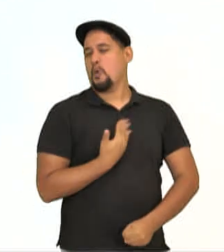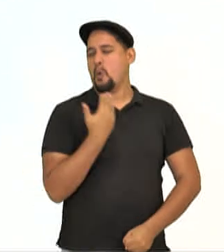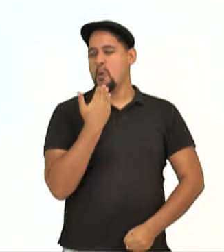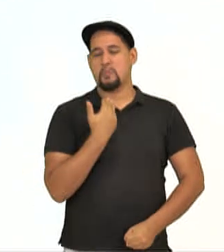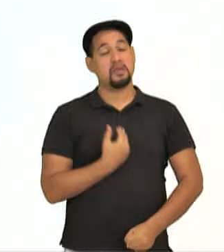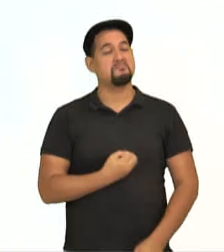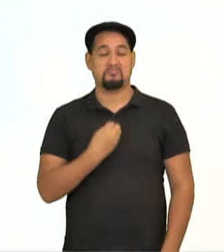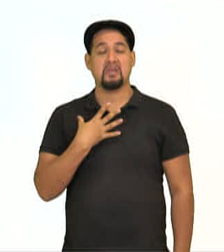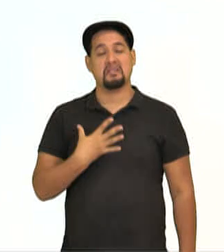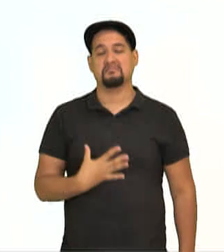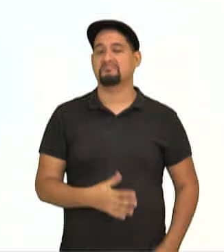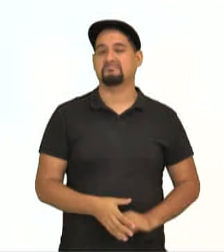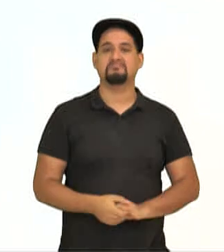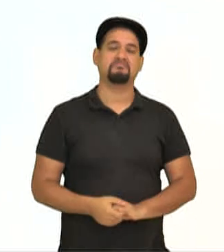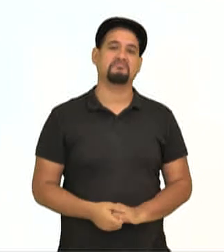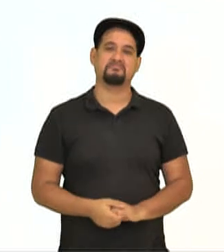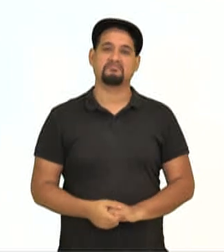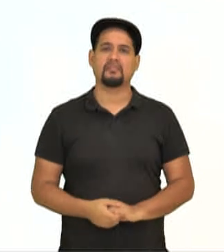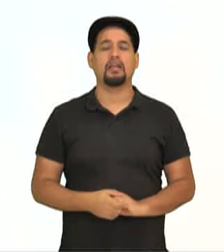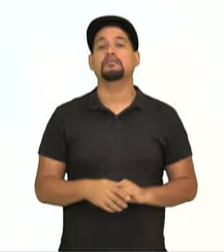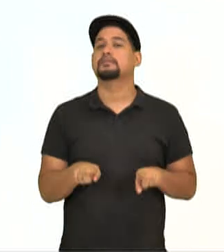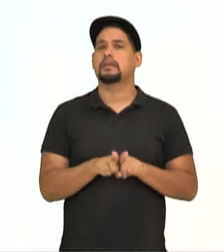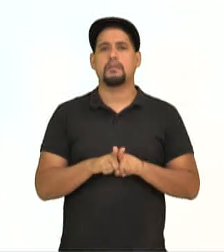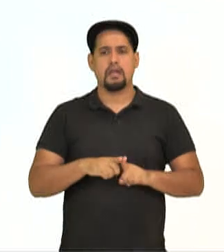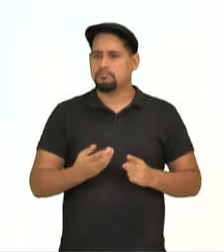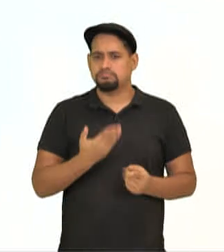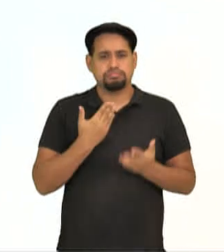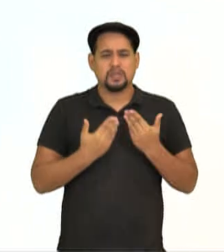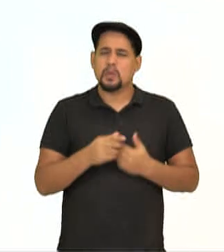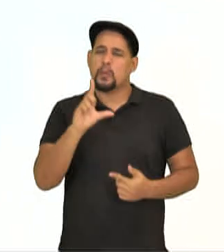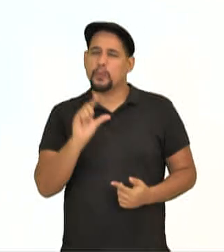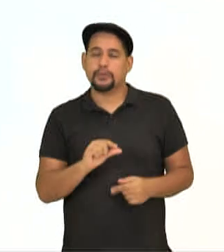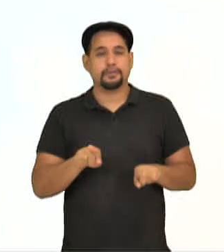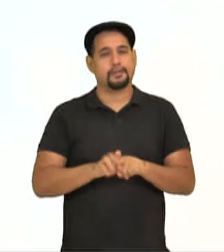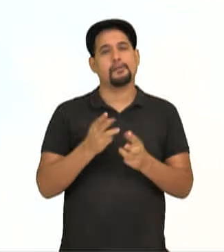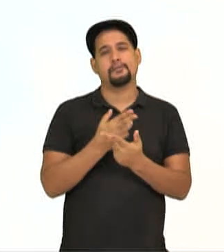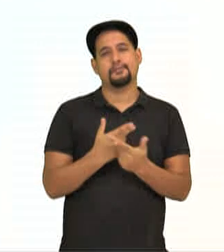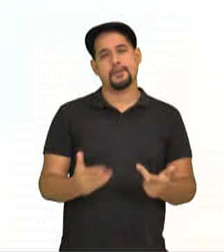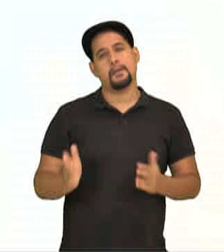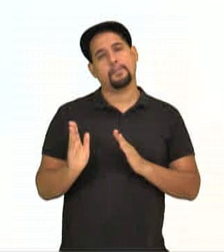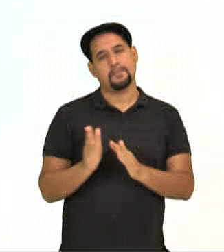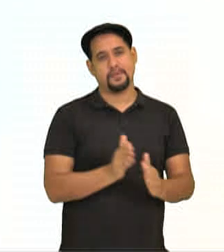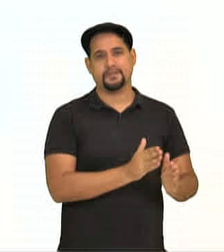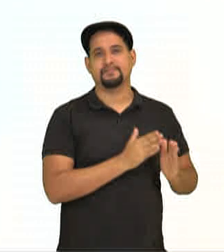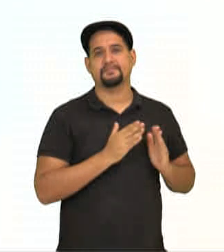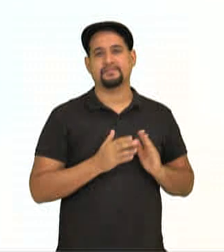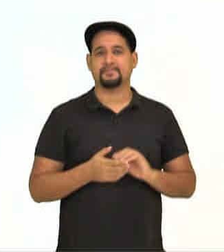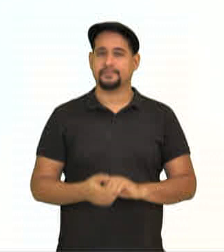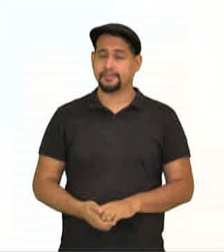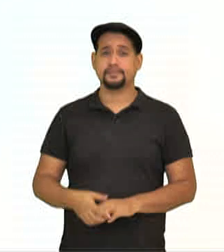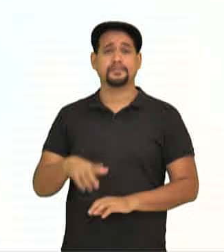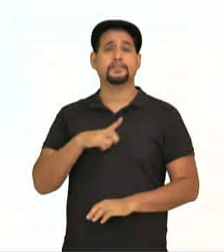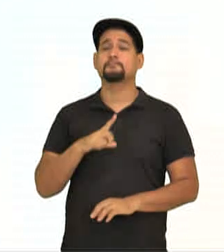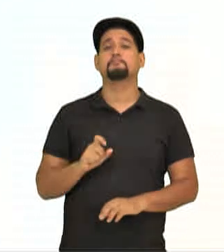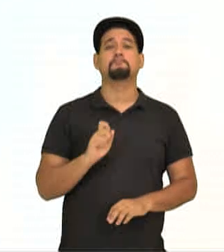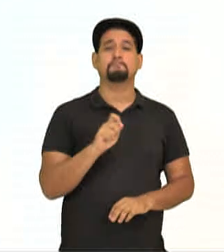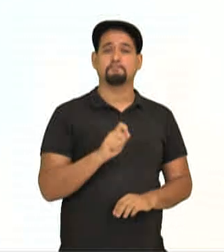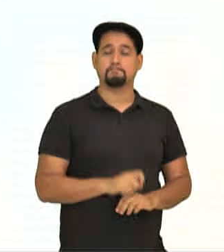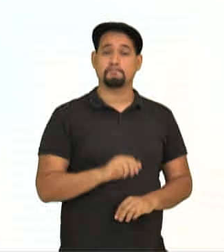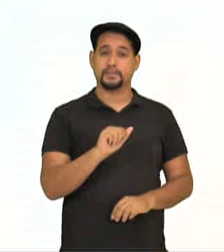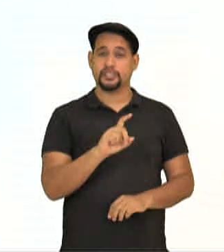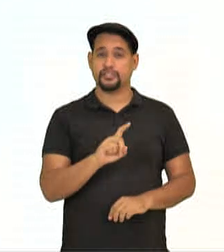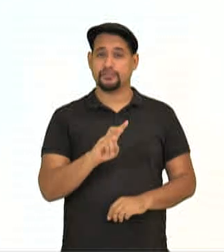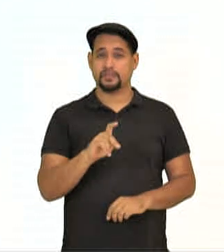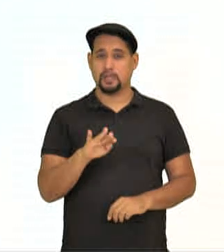comi bem. Mais, demais, menos e assim por diante. Temos os advérbios